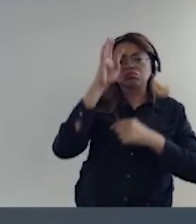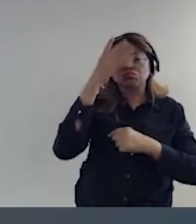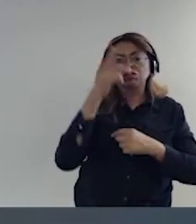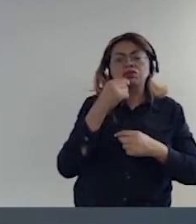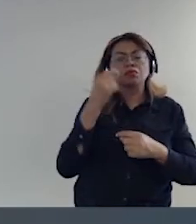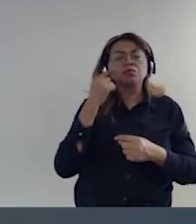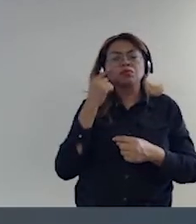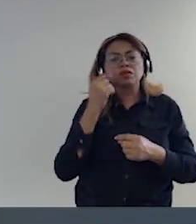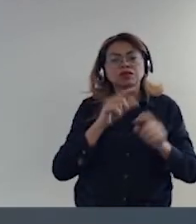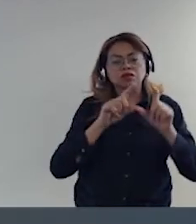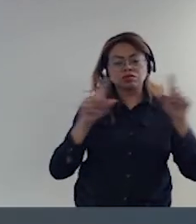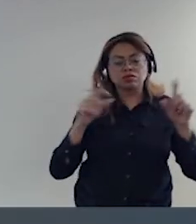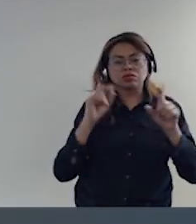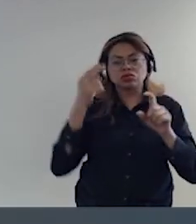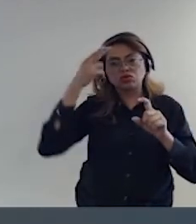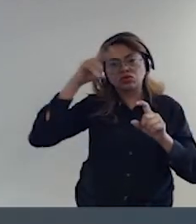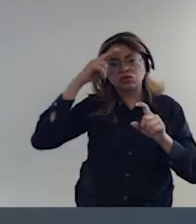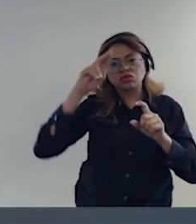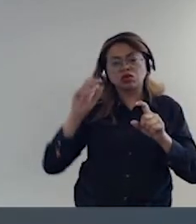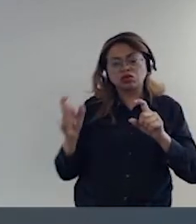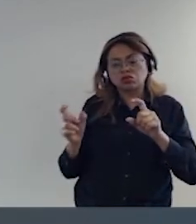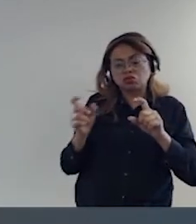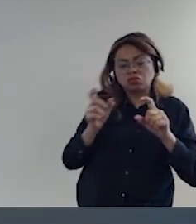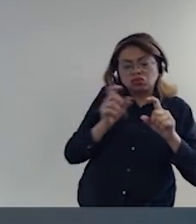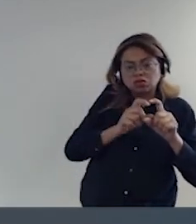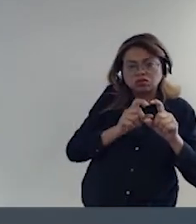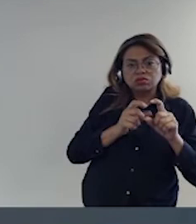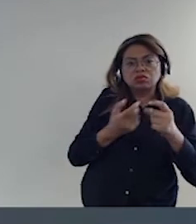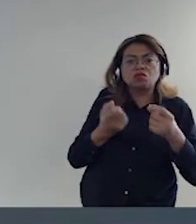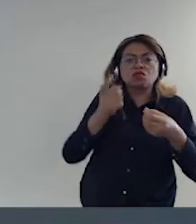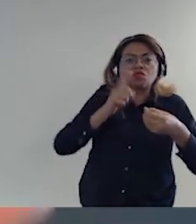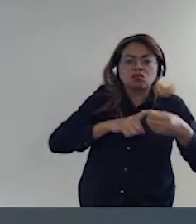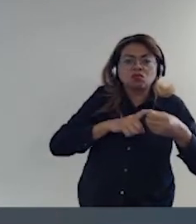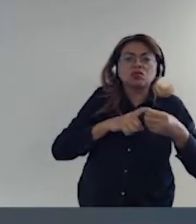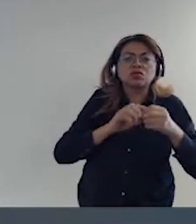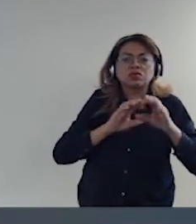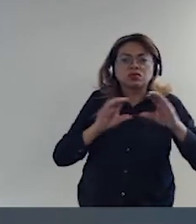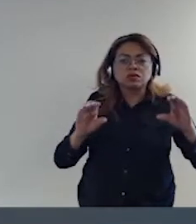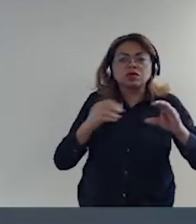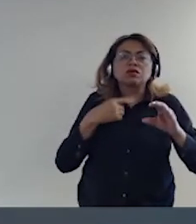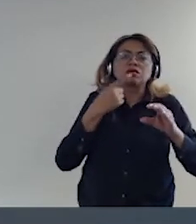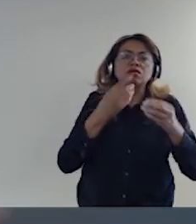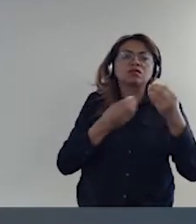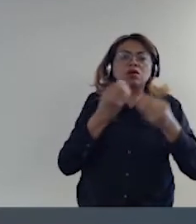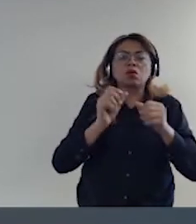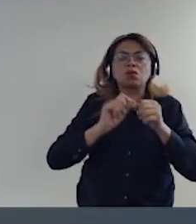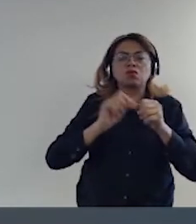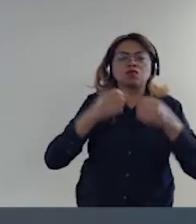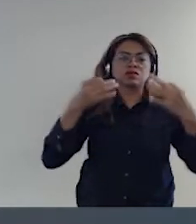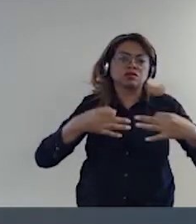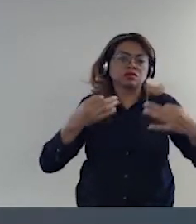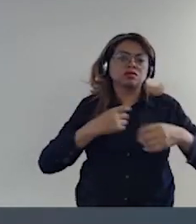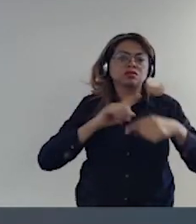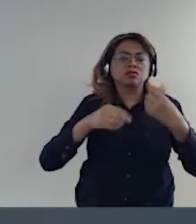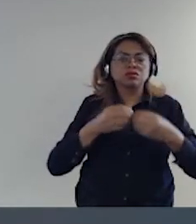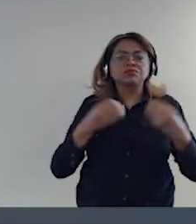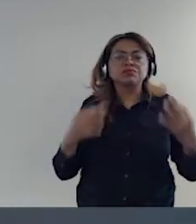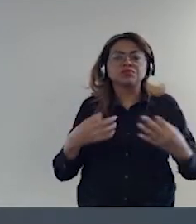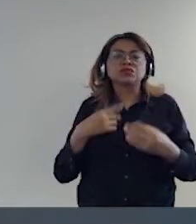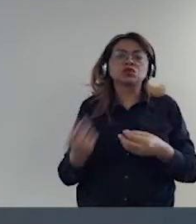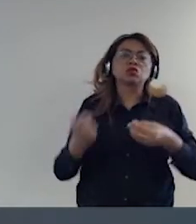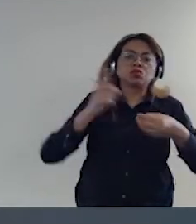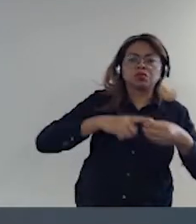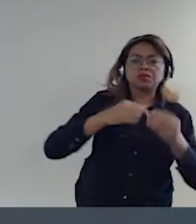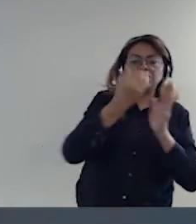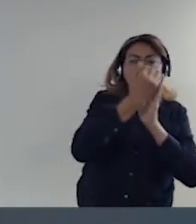etimologicamente também tem esse sentido de recondução. Então, a reductio, né, a equidade tem redução, recondução, mas a gente fala mais em recondução. A